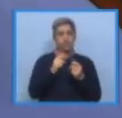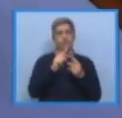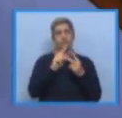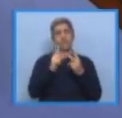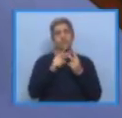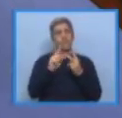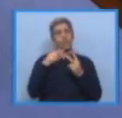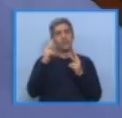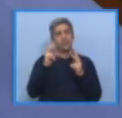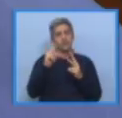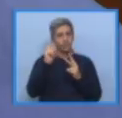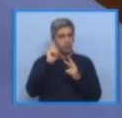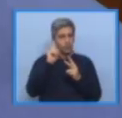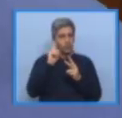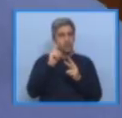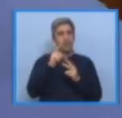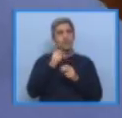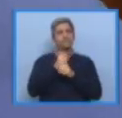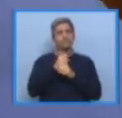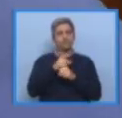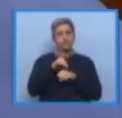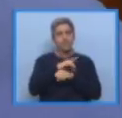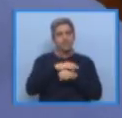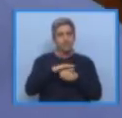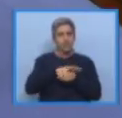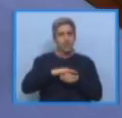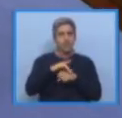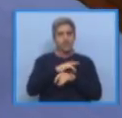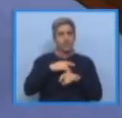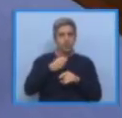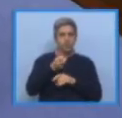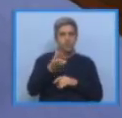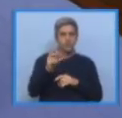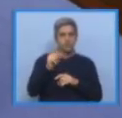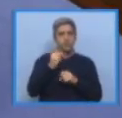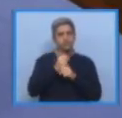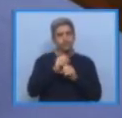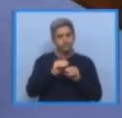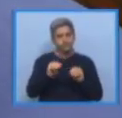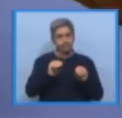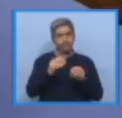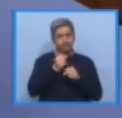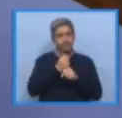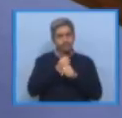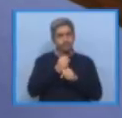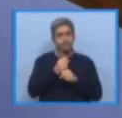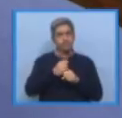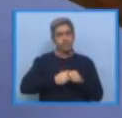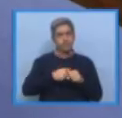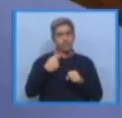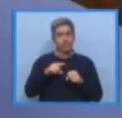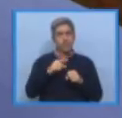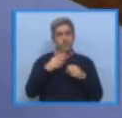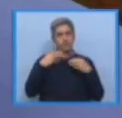é muito importante, que tem a ver com a missão na medicina. Os médicos também são missionários, não é? E, neste caso, os médicos católicos têm